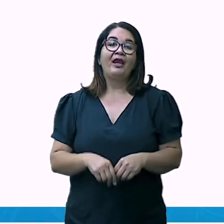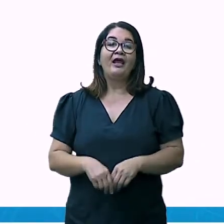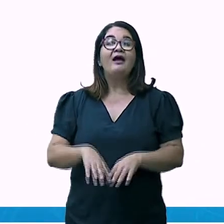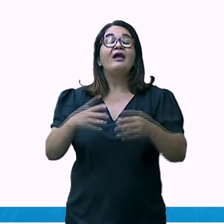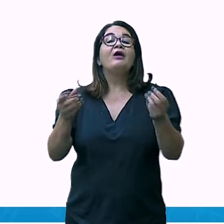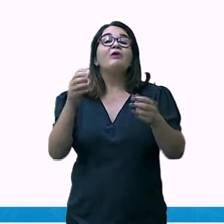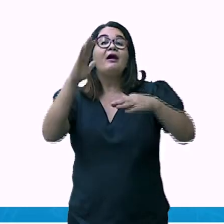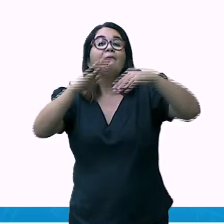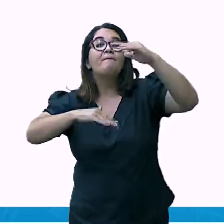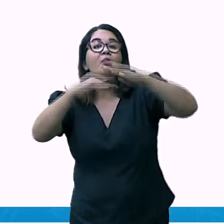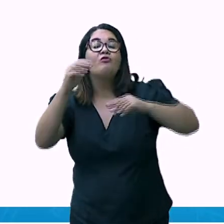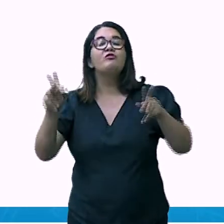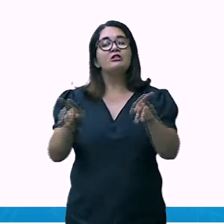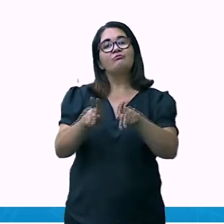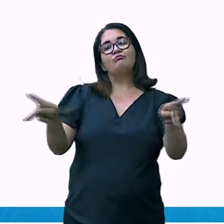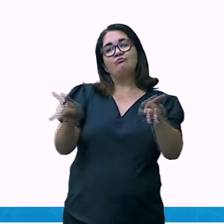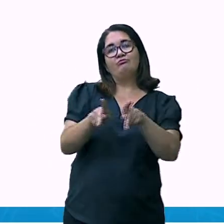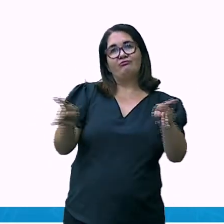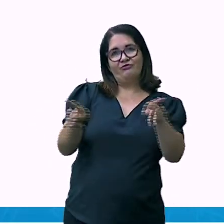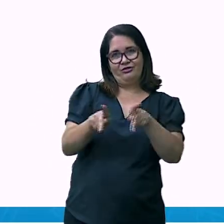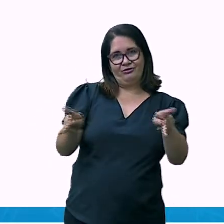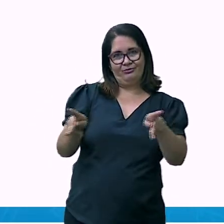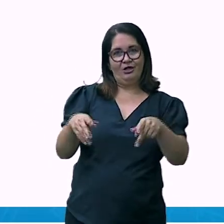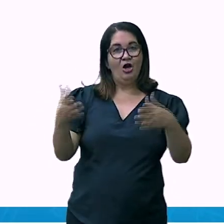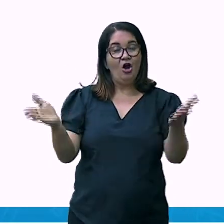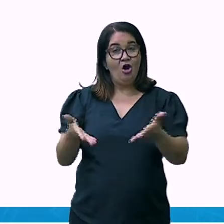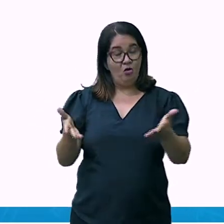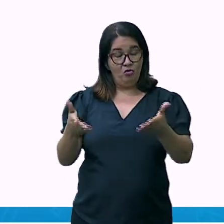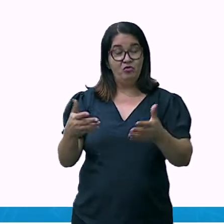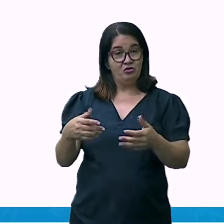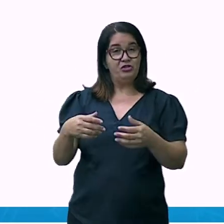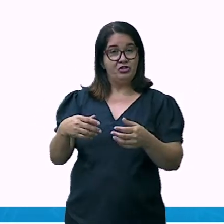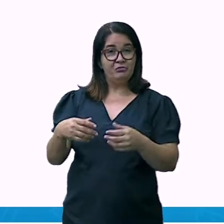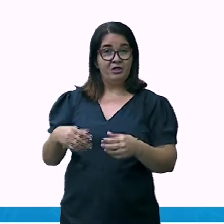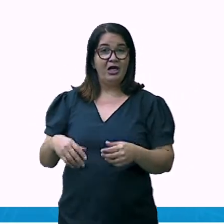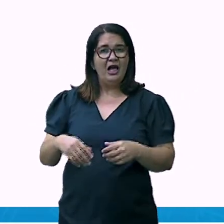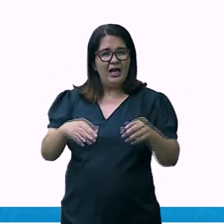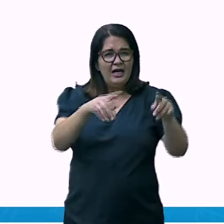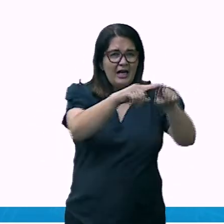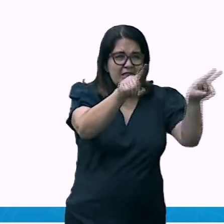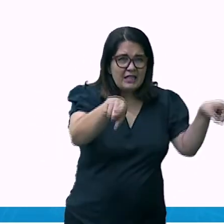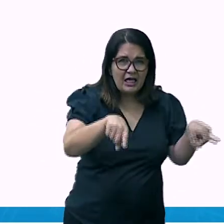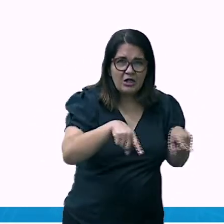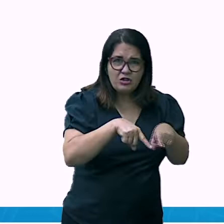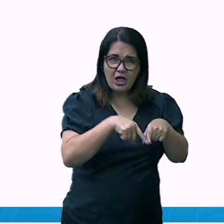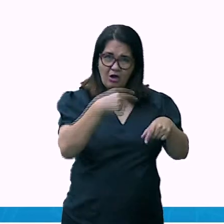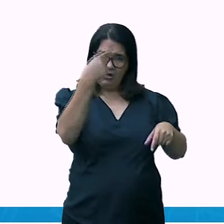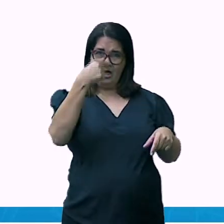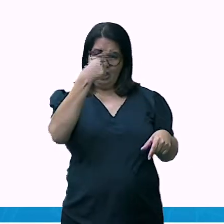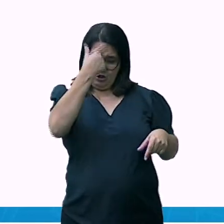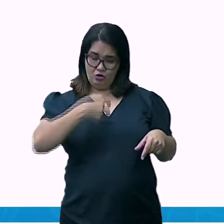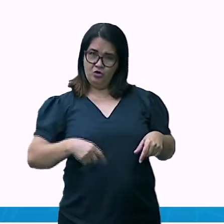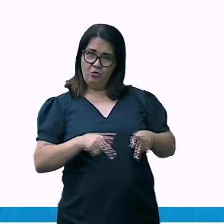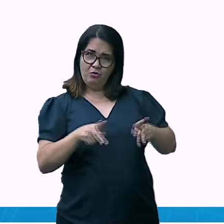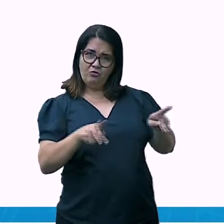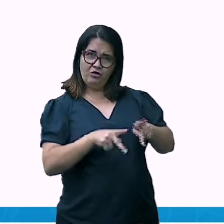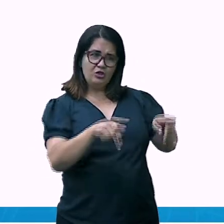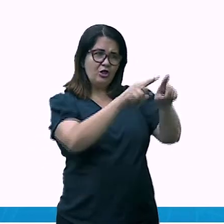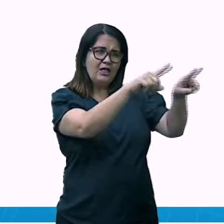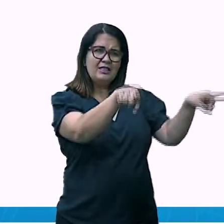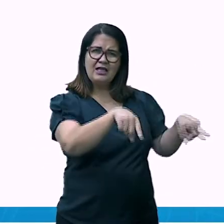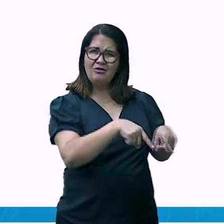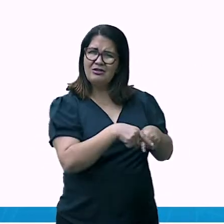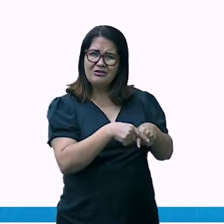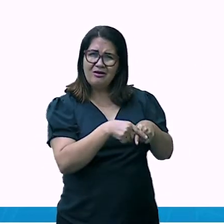tenho alunos, eu tenho as câmeras e o maquinário para gravação, só. Eu nunca havia